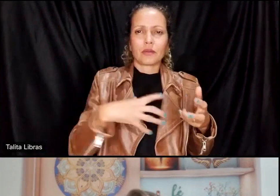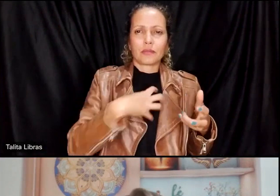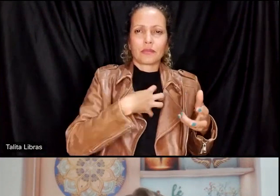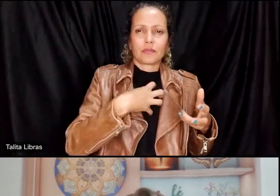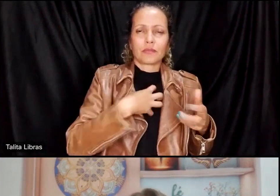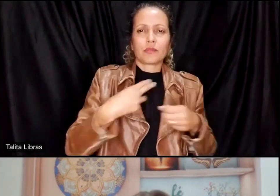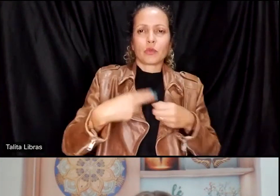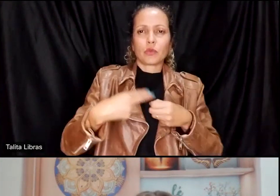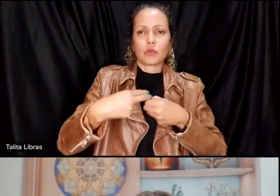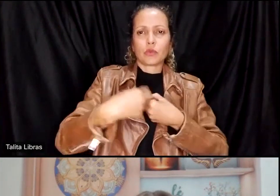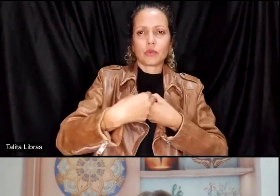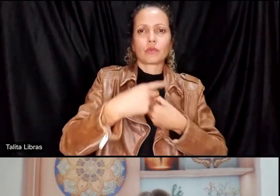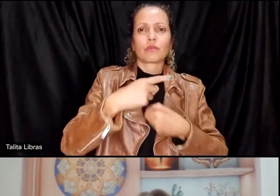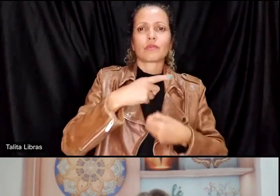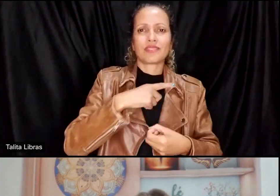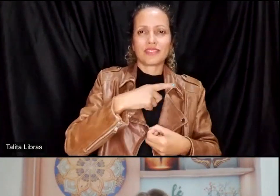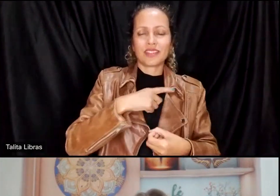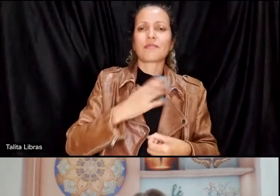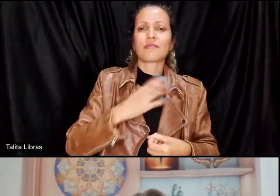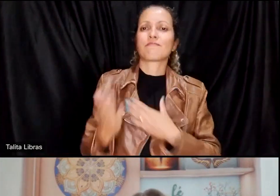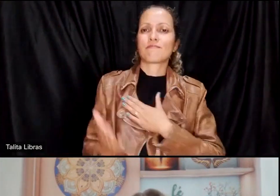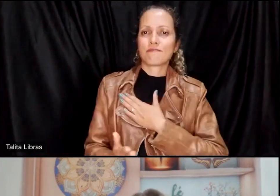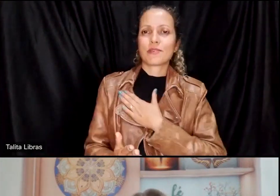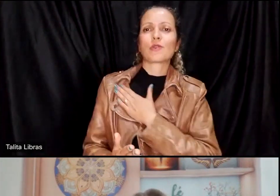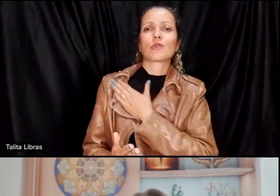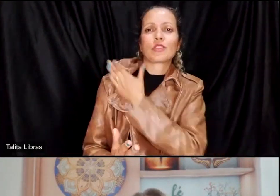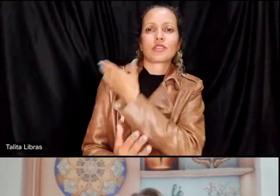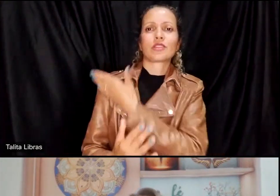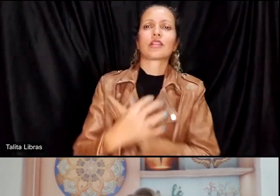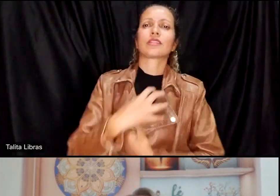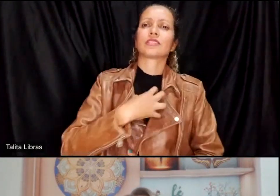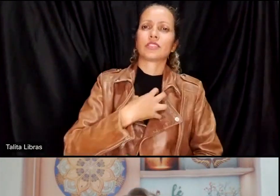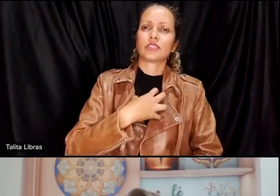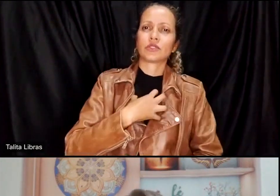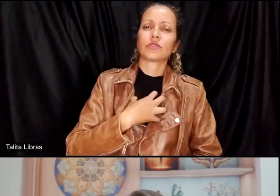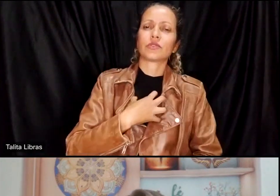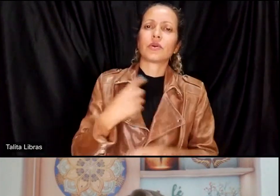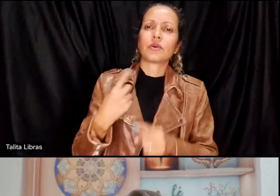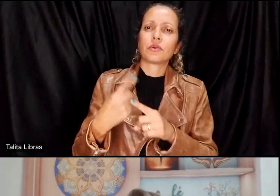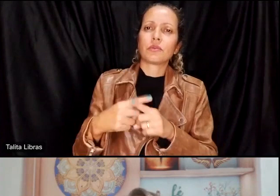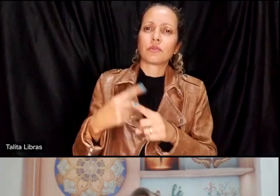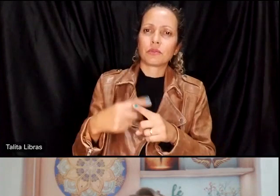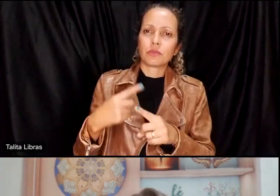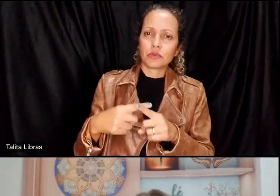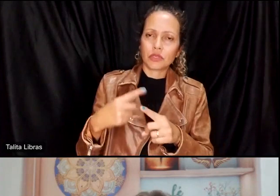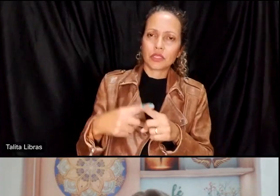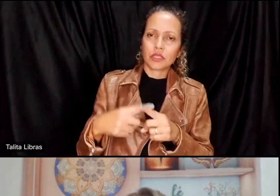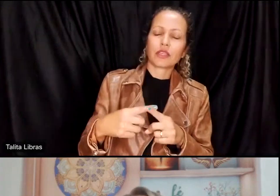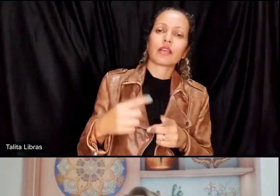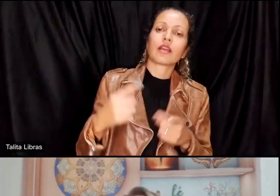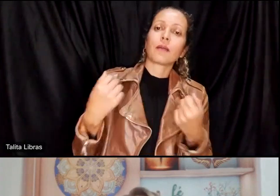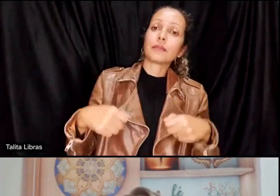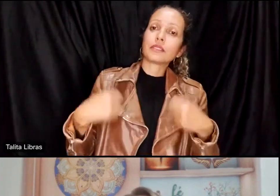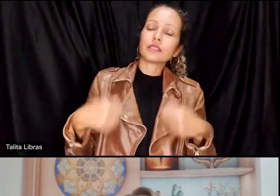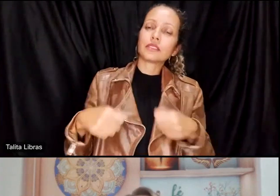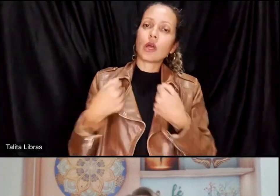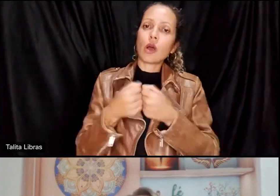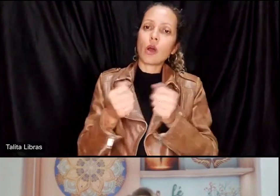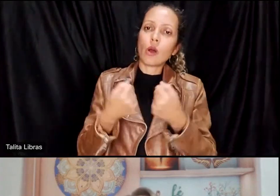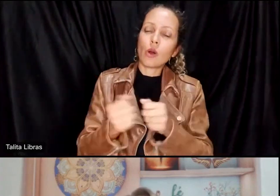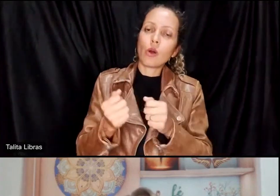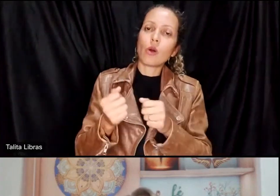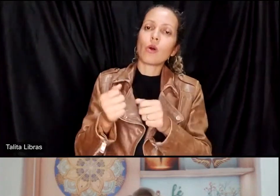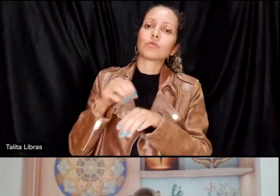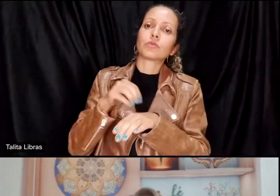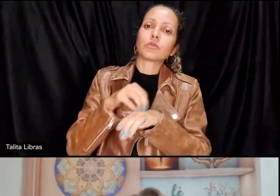Sabe? Porque as pessoas... Ela tinha que andar de ônibus. Eu não estou falando da Unicamp em si, né? Estou falando do trajeto que ela fazia.